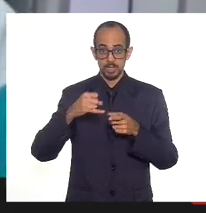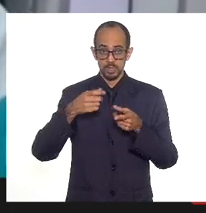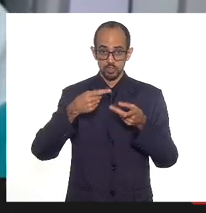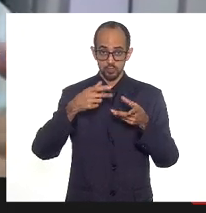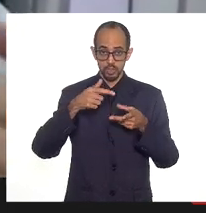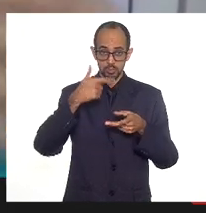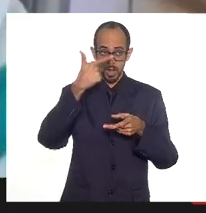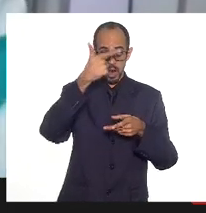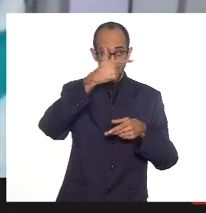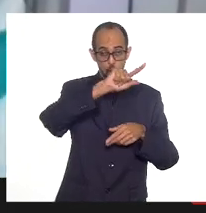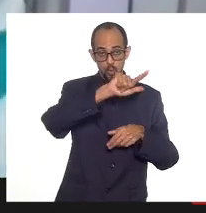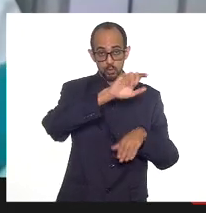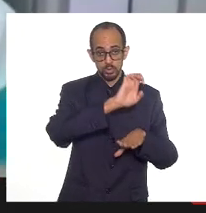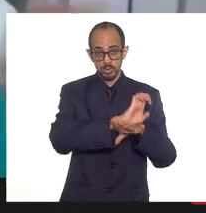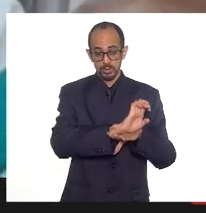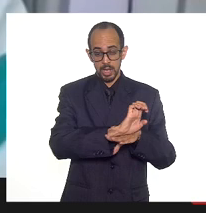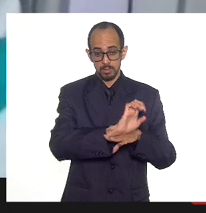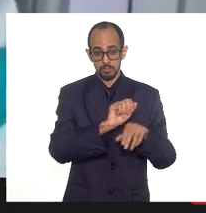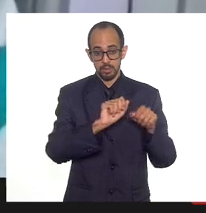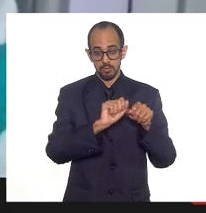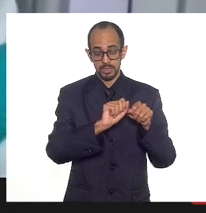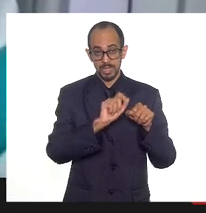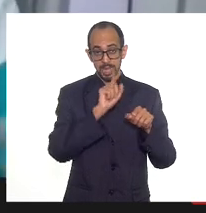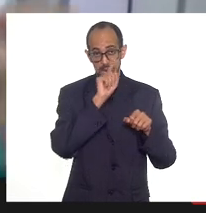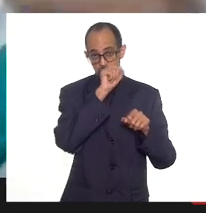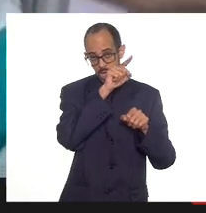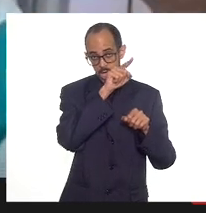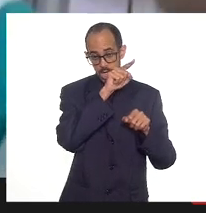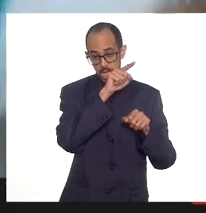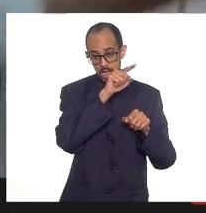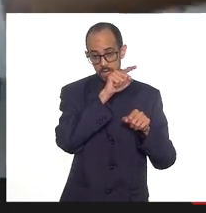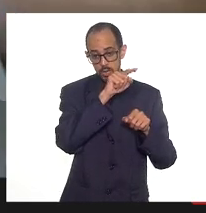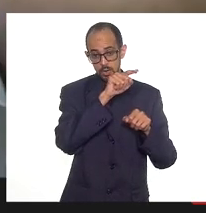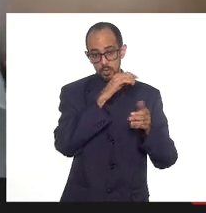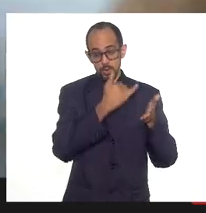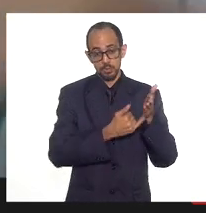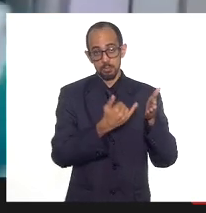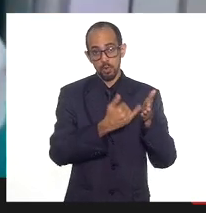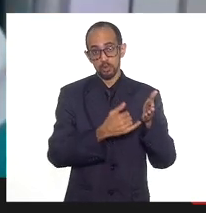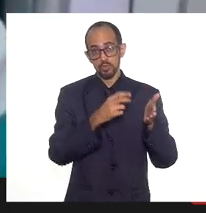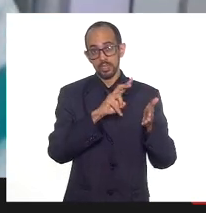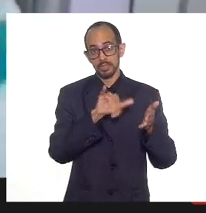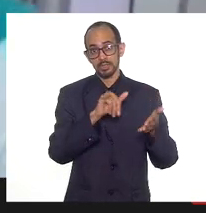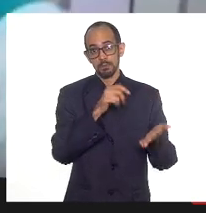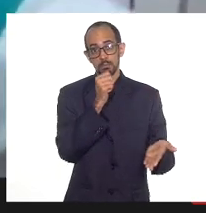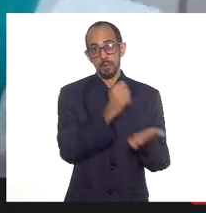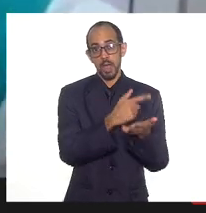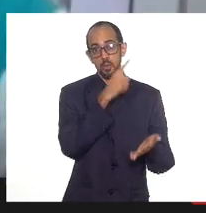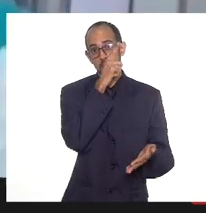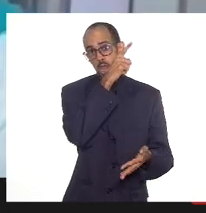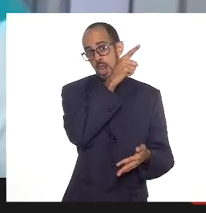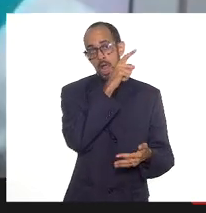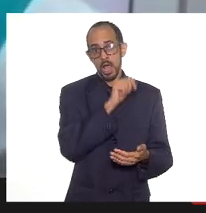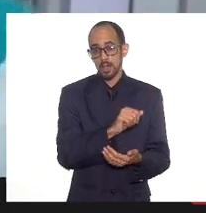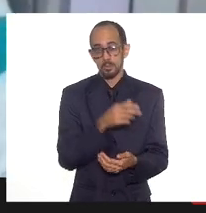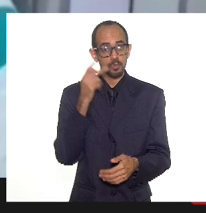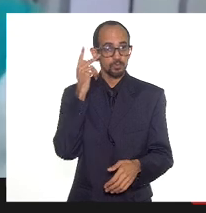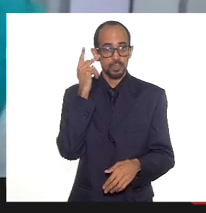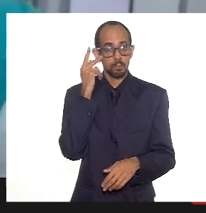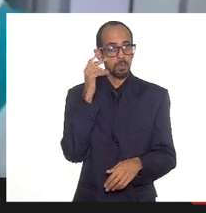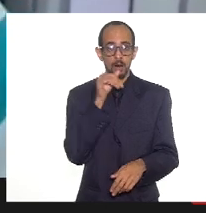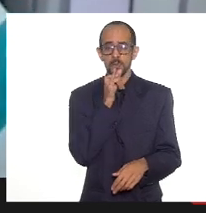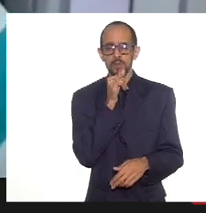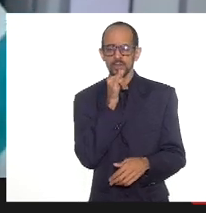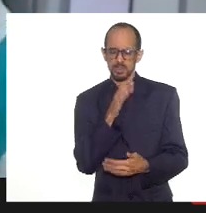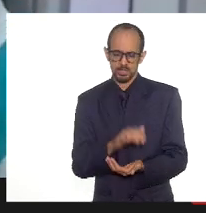Paulo, para beneficiar lá, para refinar lá, né, o imposto vai ser recolhido lá e não aqui. Quando a gente faz a